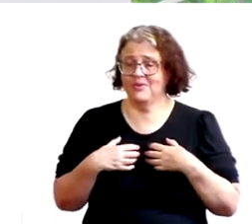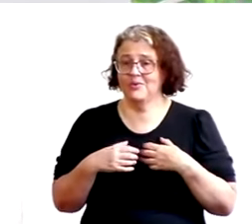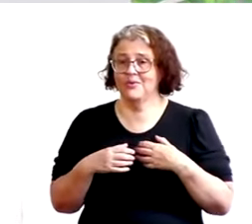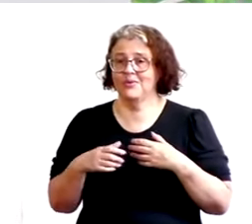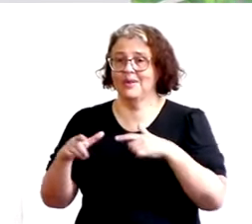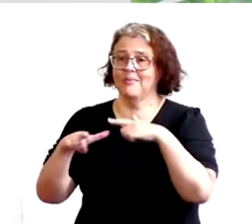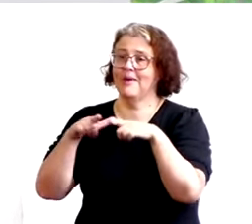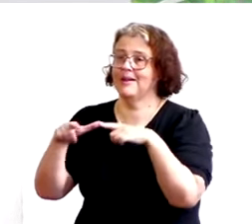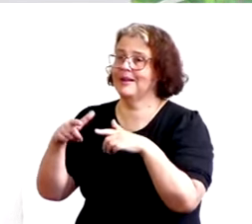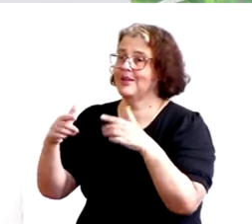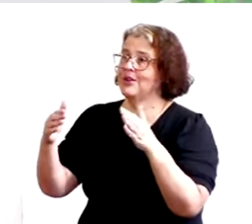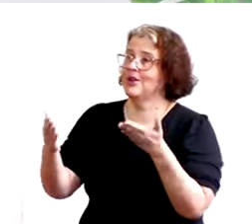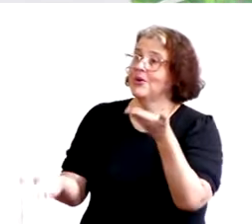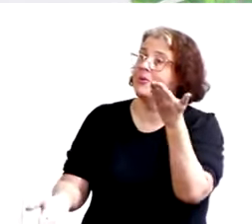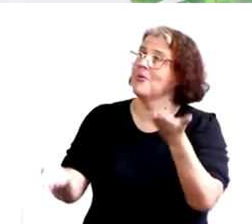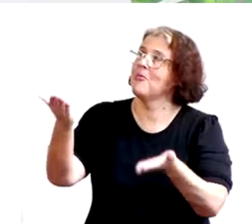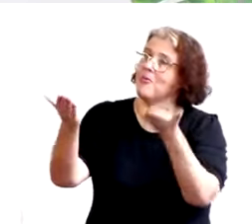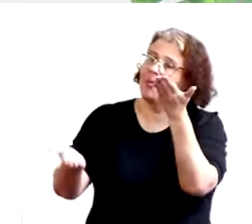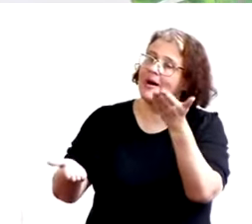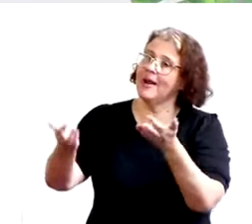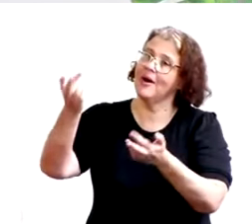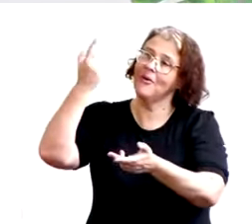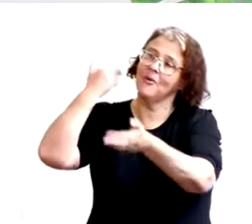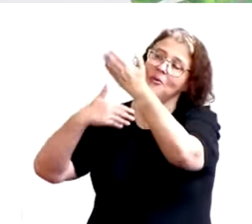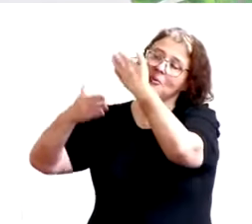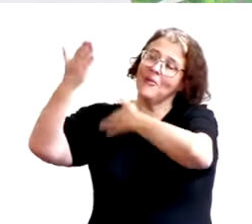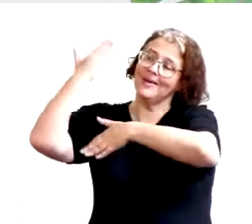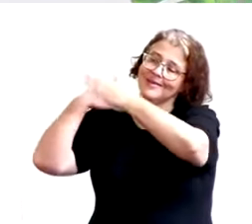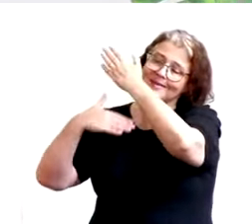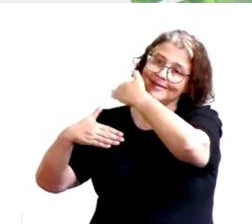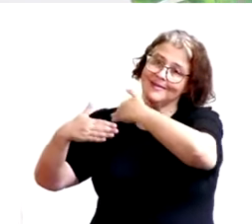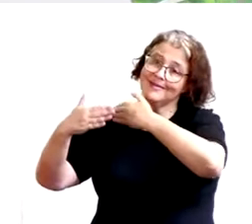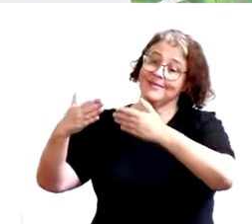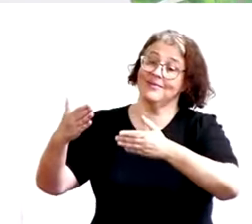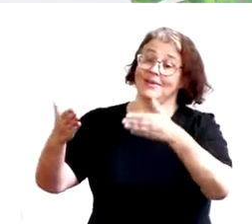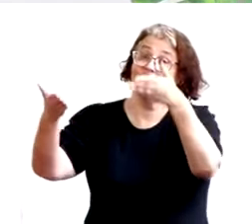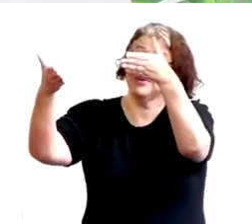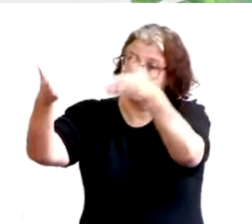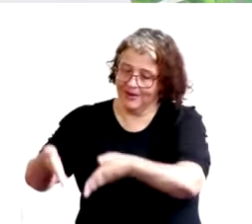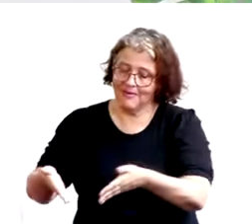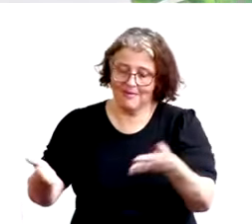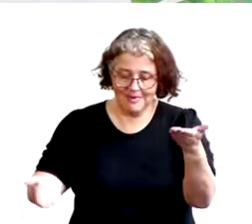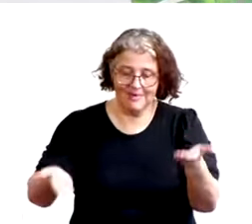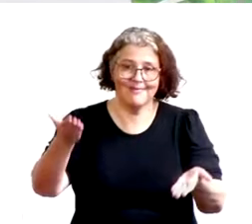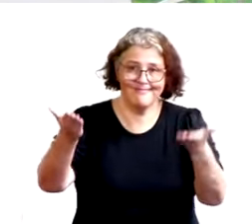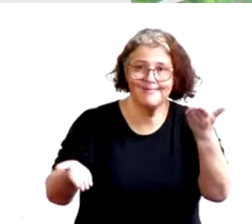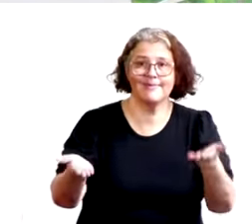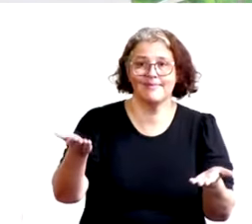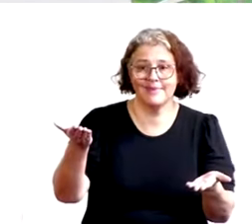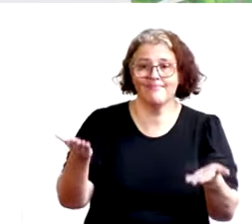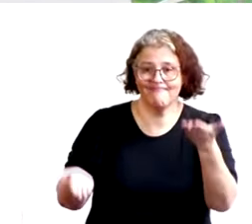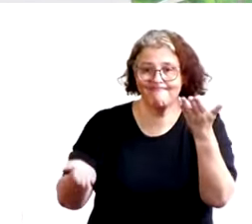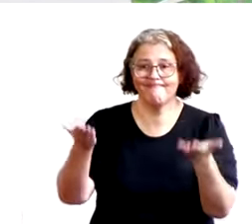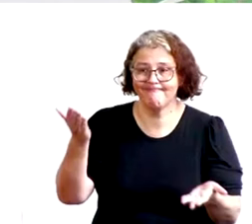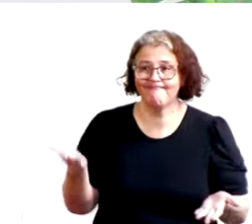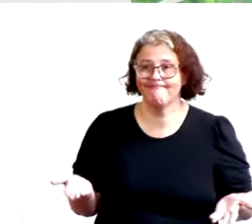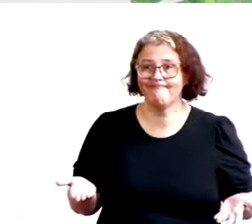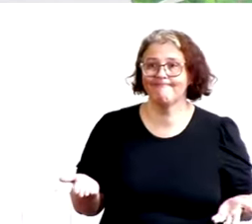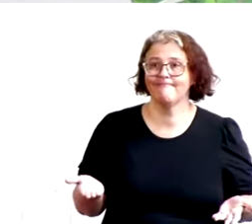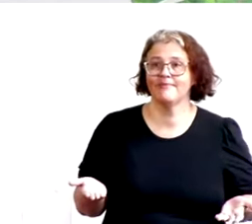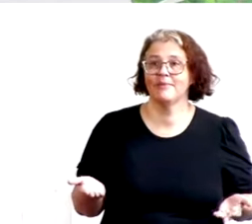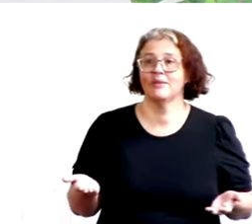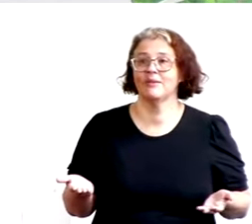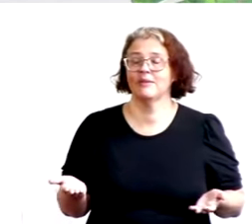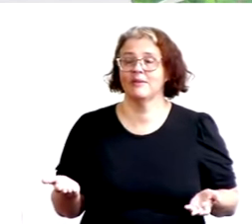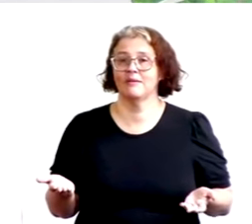fez de bom no passado e ao olhar para a vida presente para a situação que ele está enfrentando